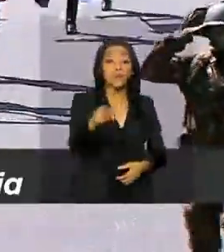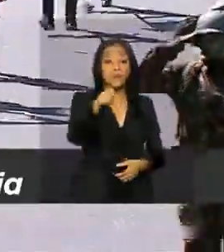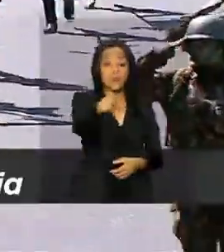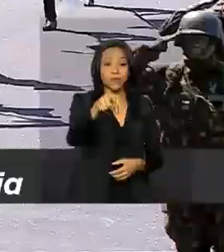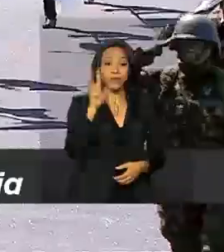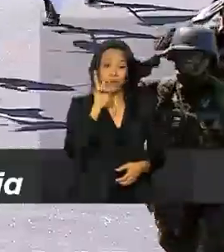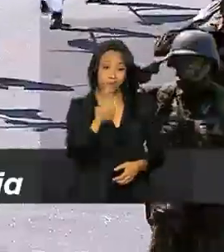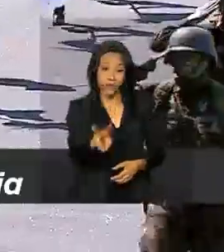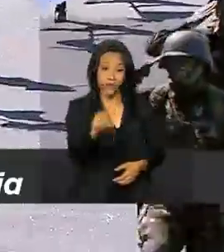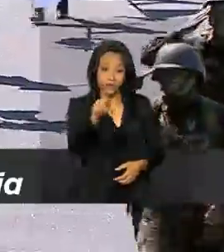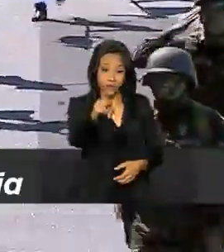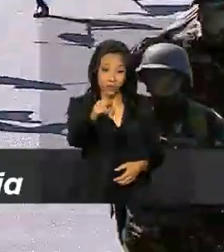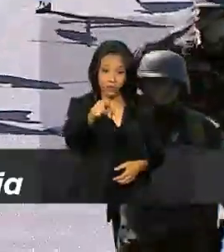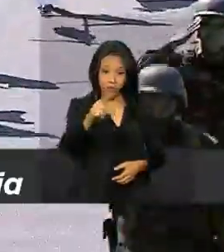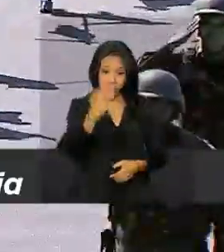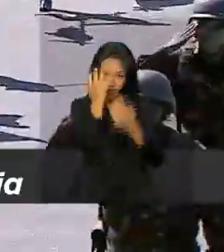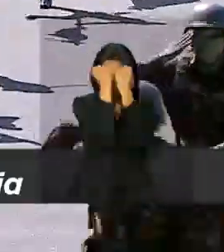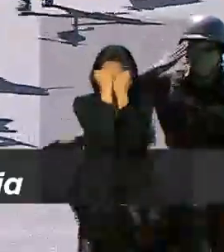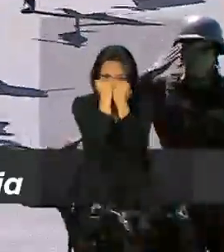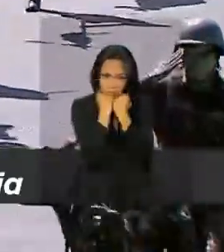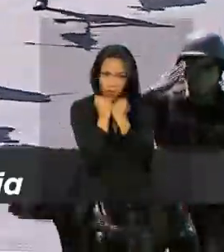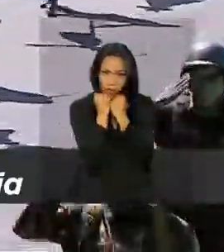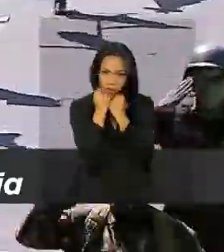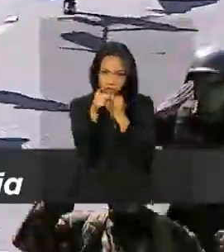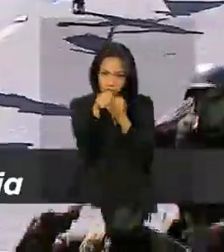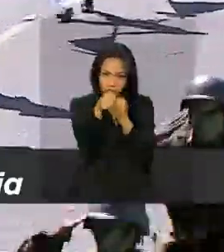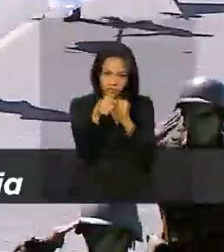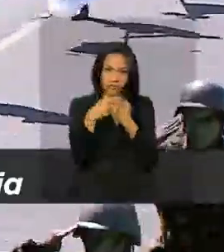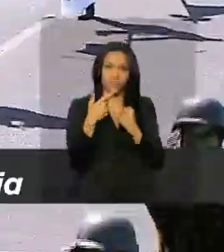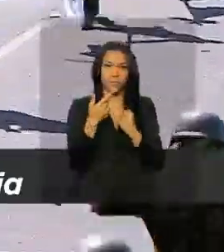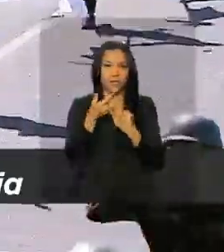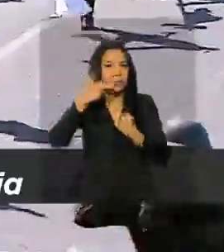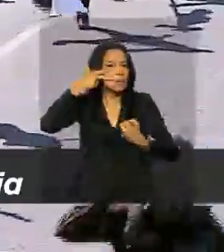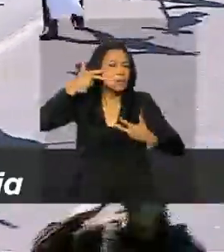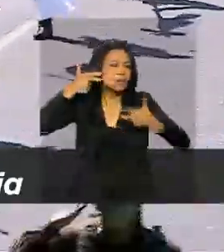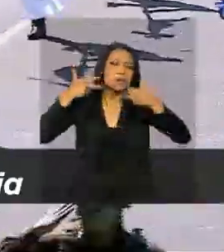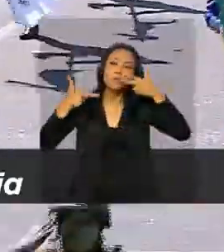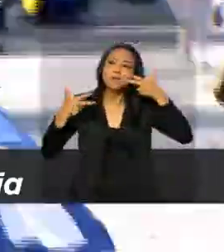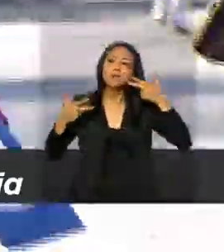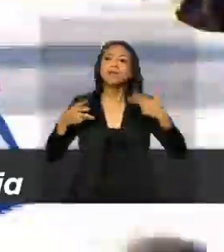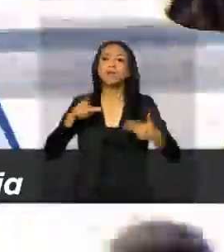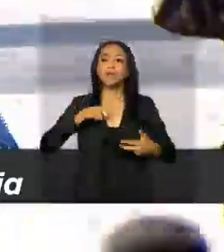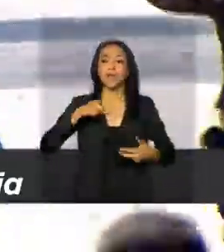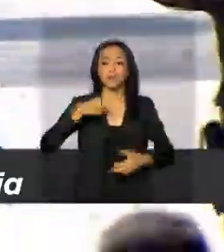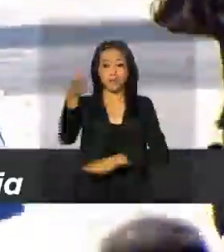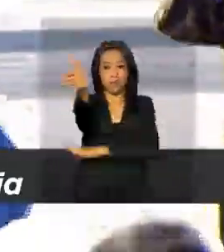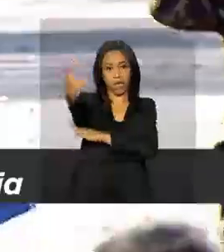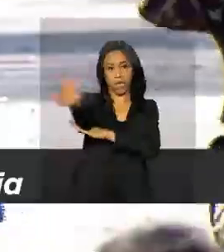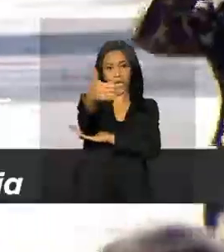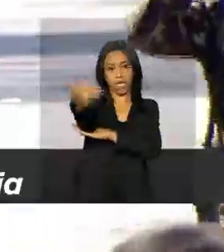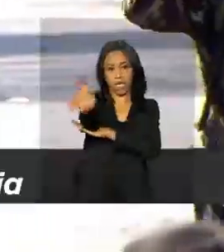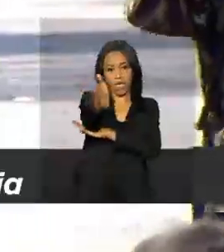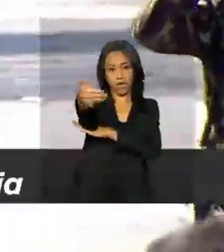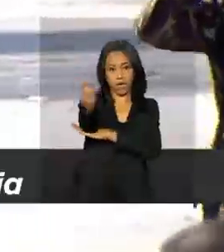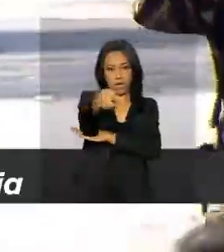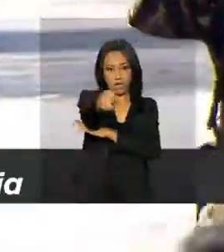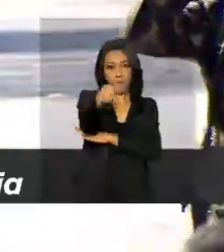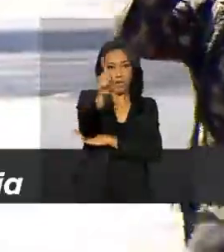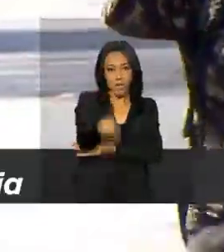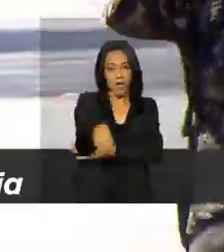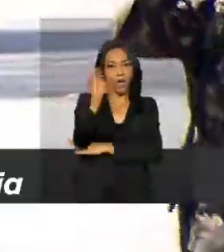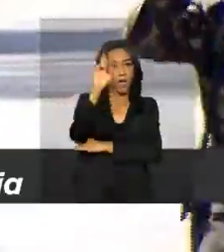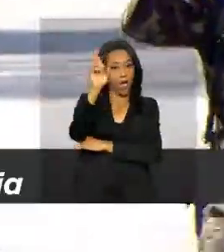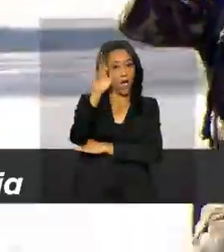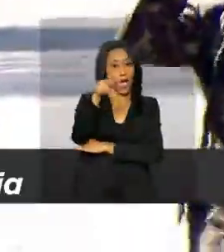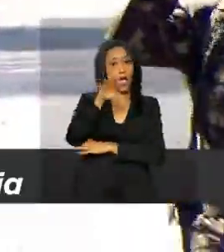aí da frente camuflado, nós temos aí a guarda-bandeira, né, que é composta por militares do batalhão da